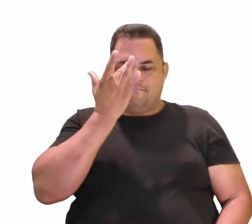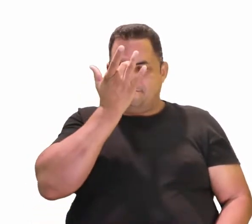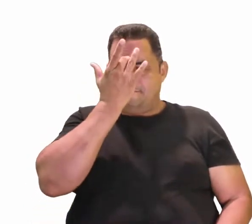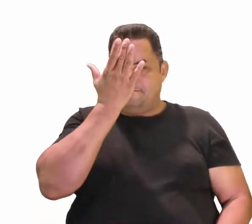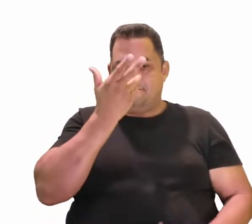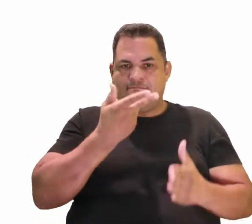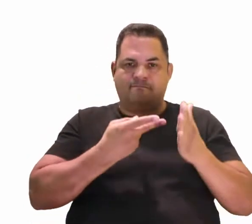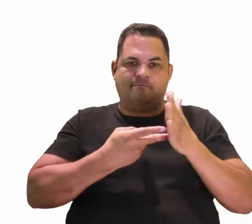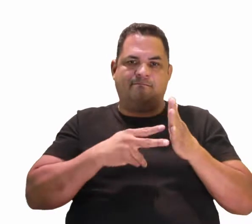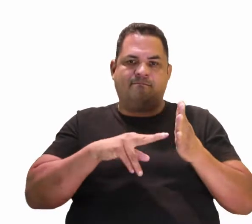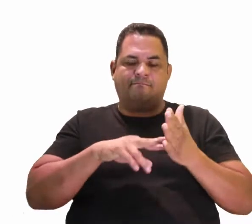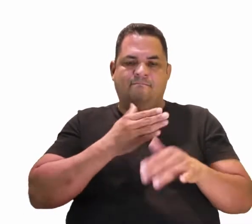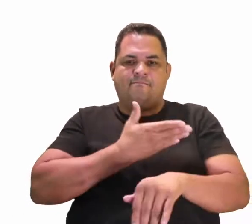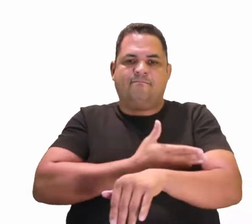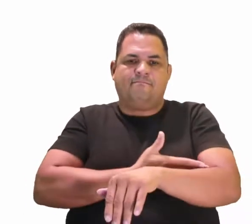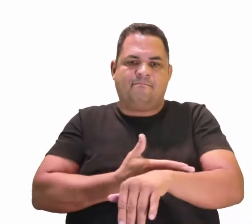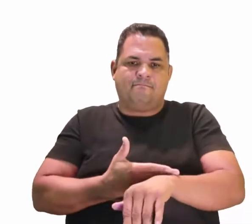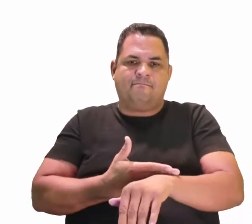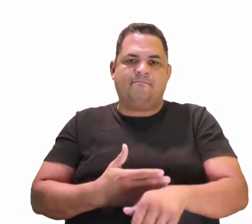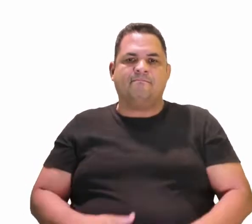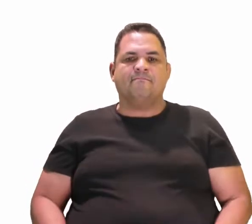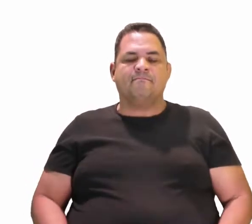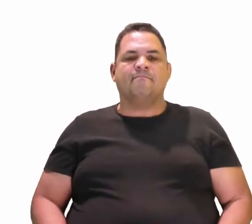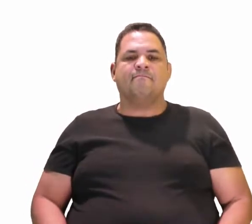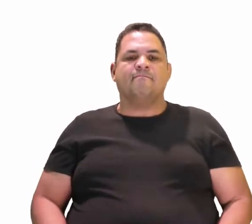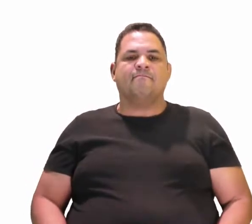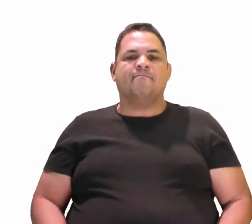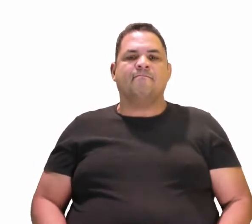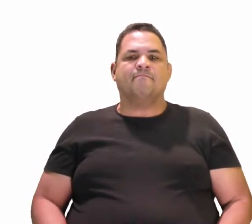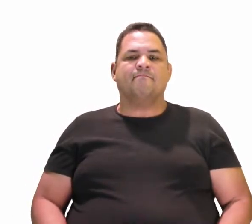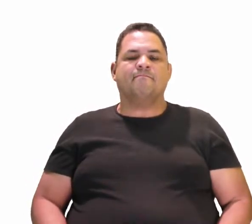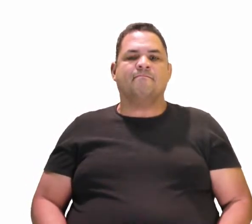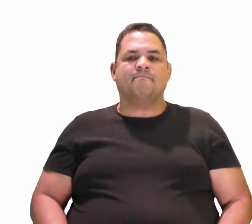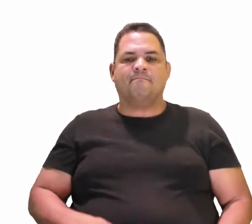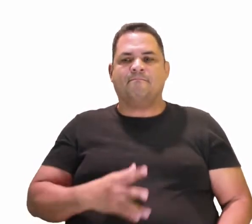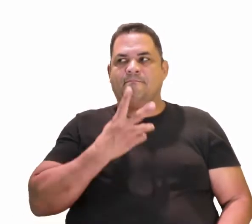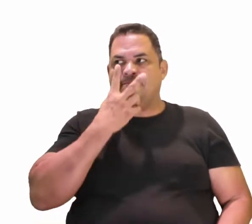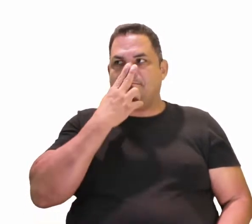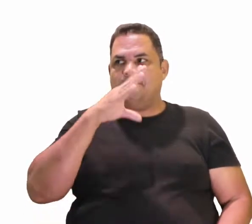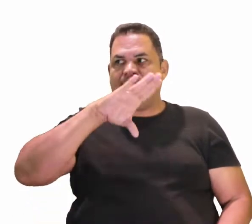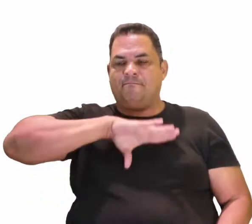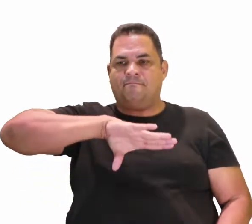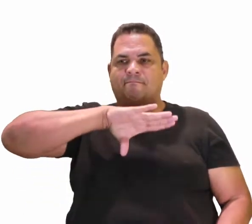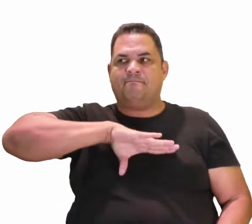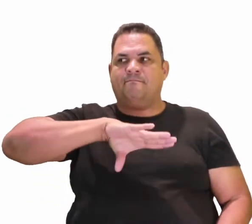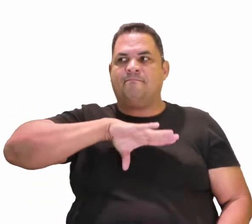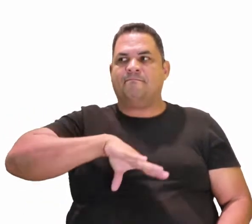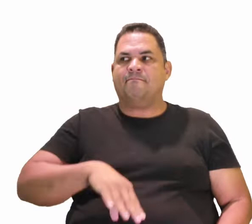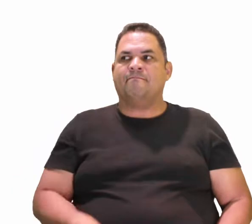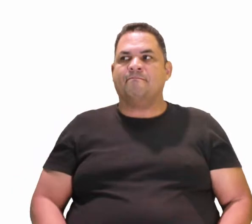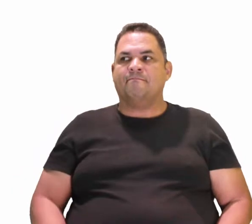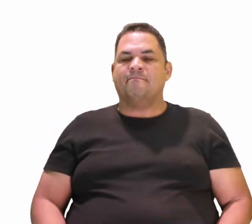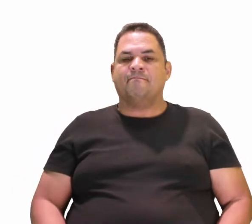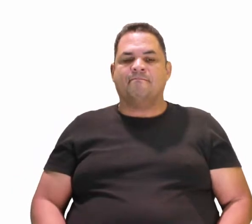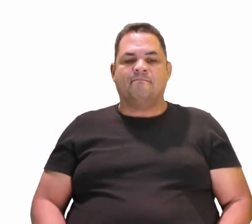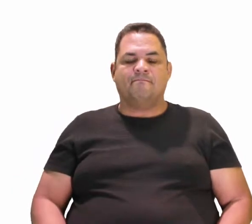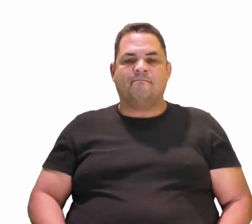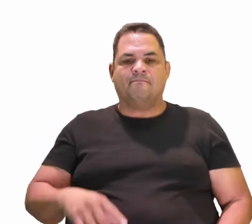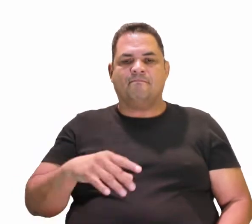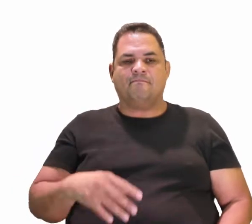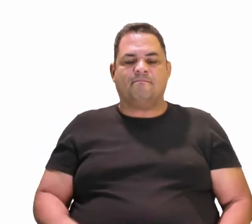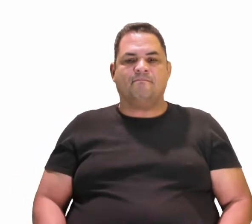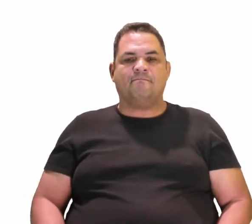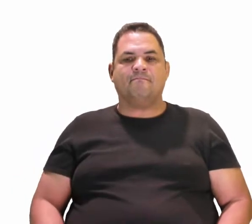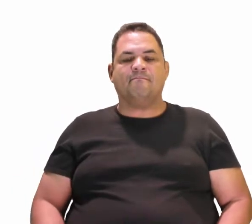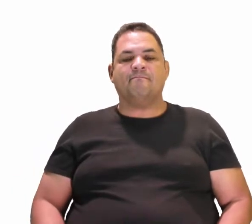ela significa hábitos, né? Ela é um cognato, bem parecida com o português, porém eu falo habits. Esse H tem som de R